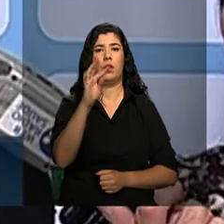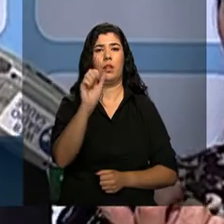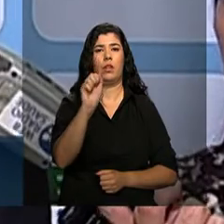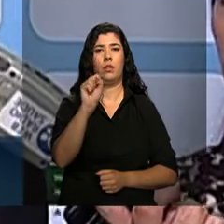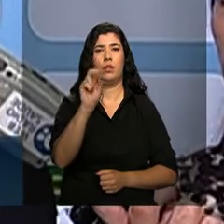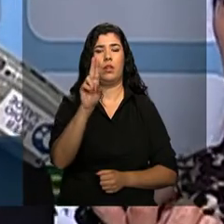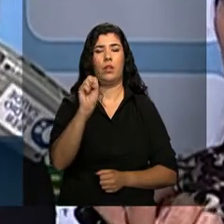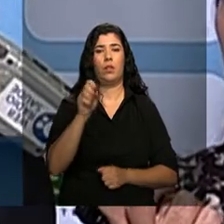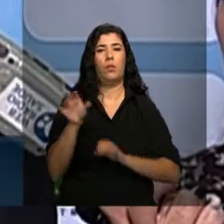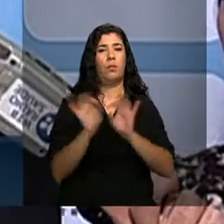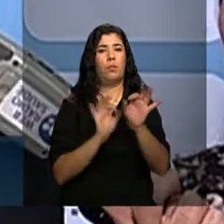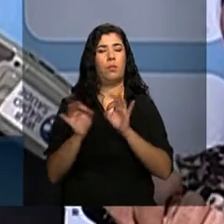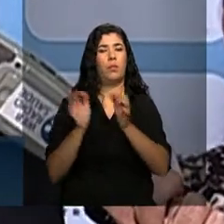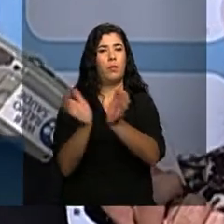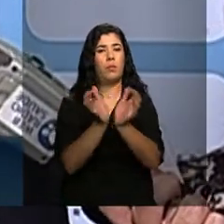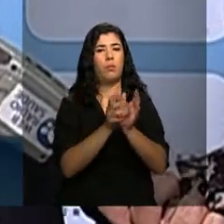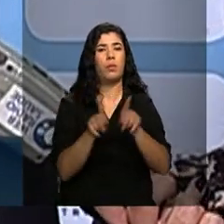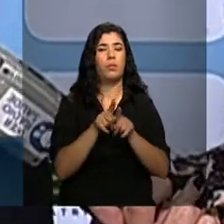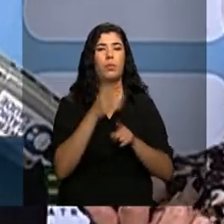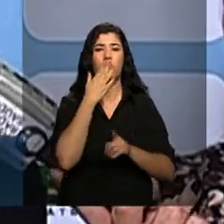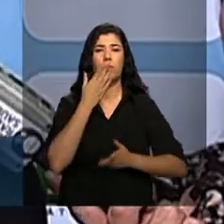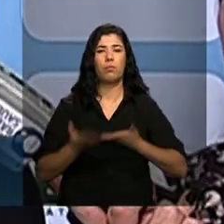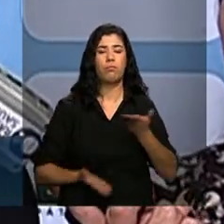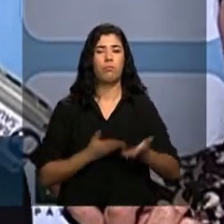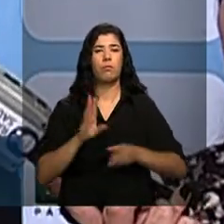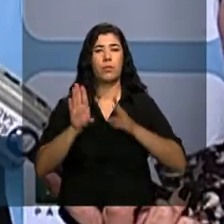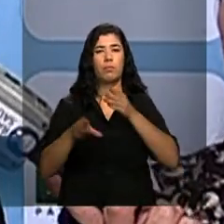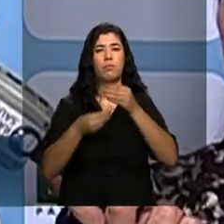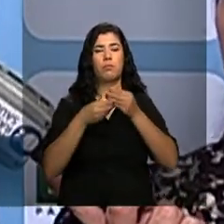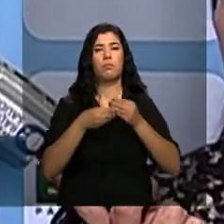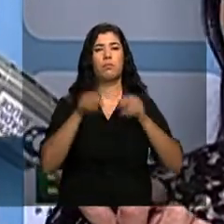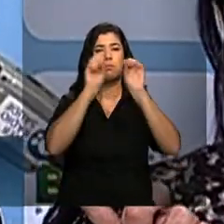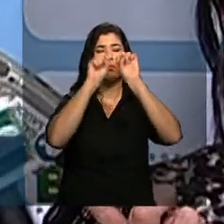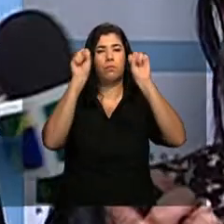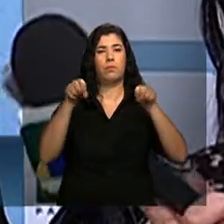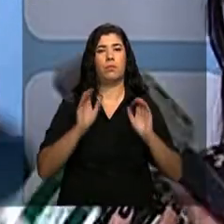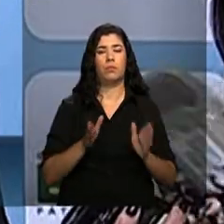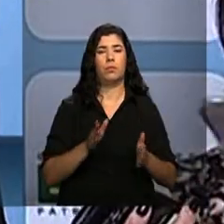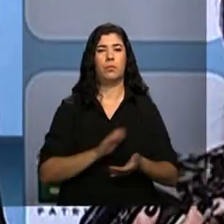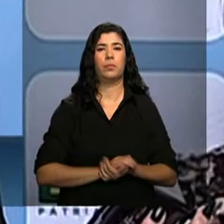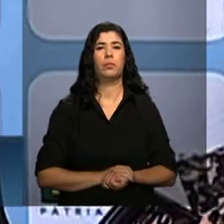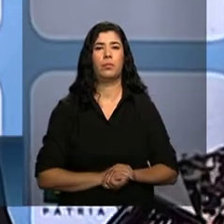as equipes, os serviços, para que possam implementar o sistema.